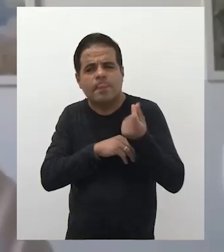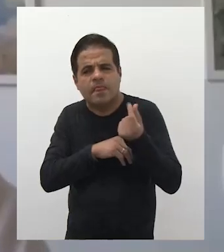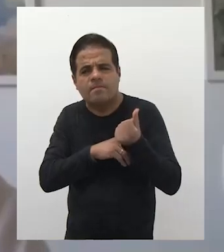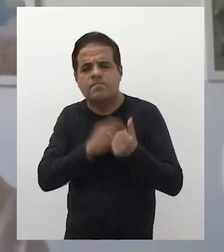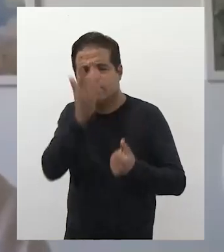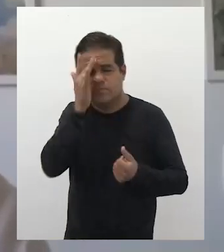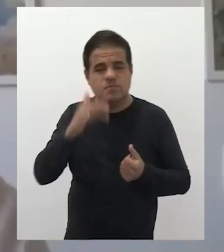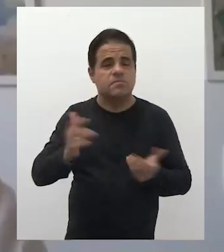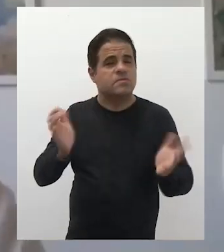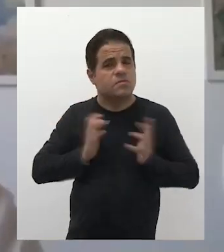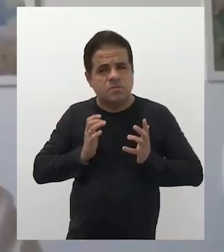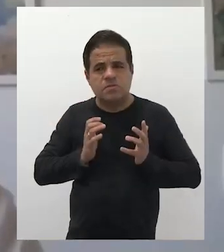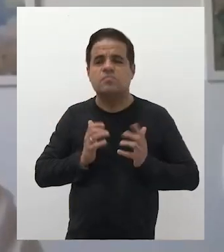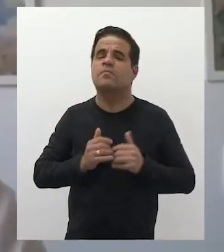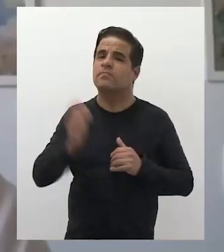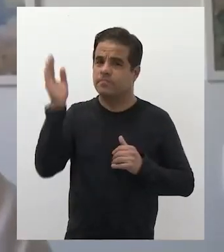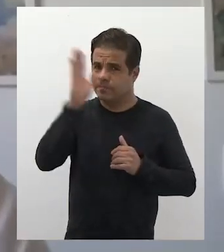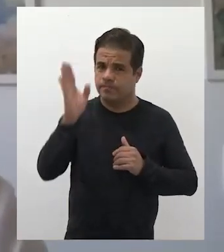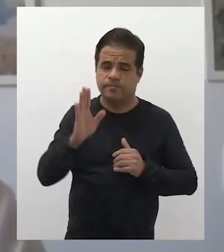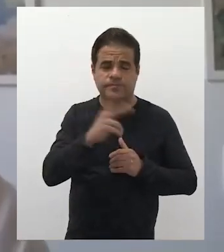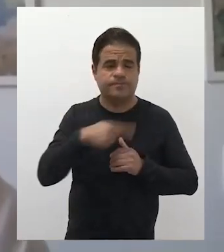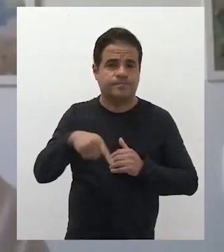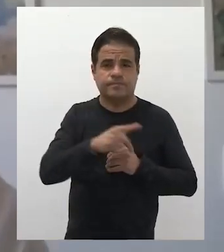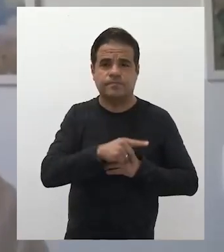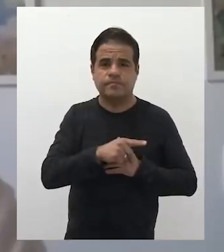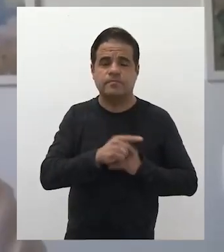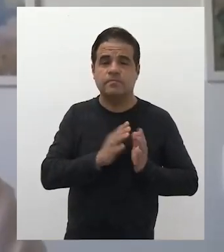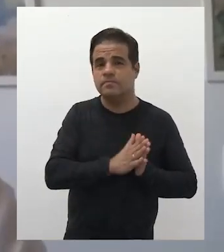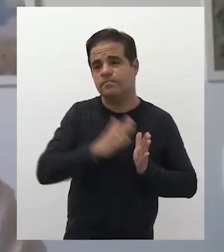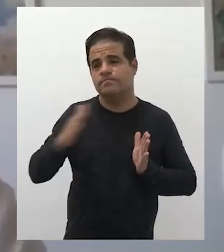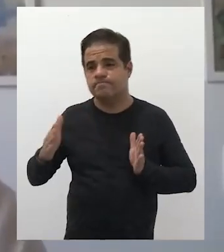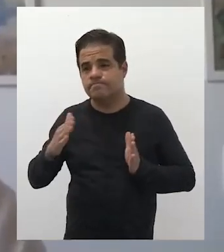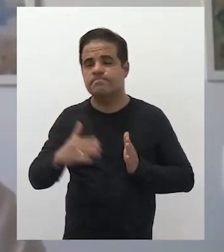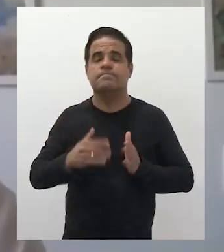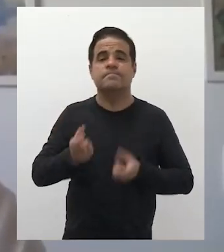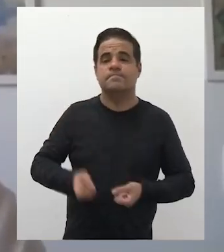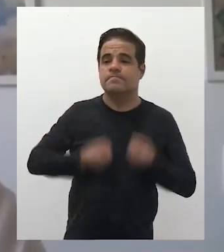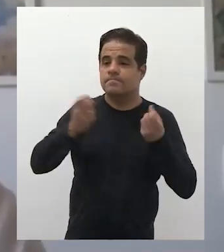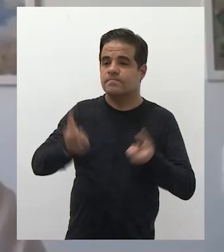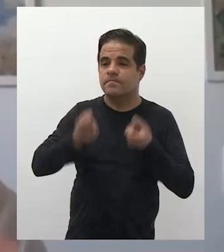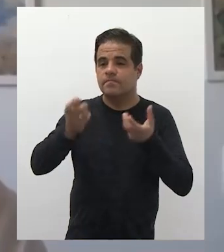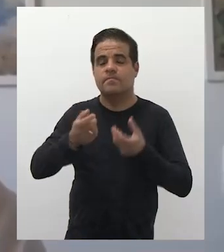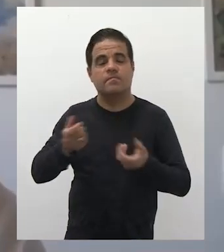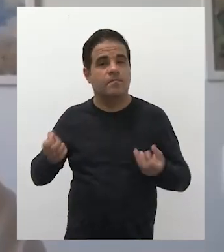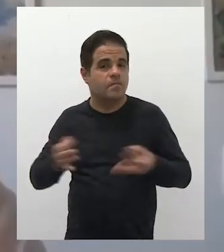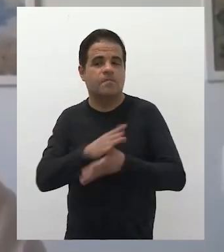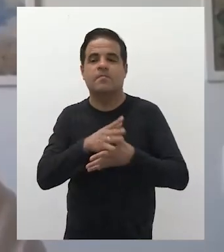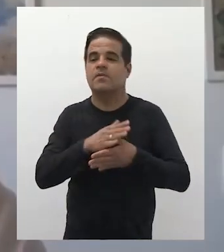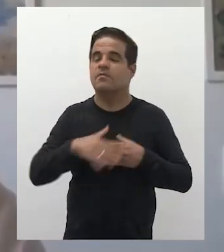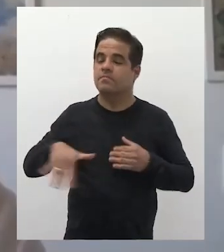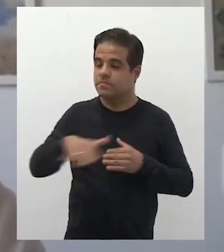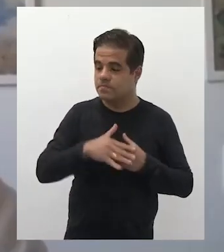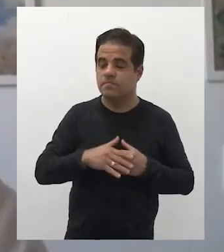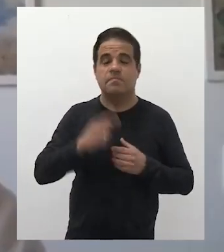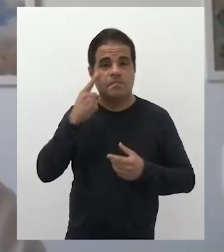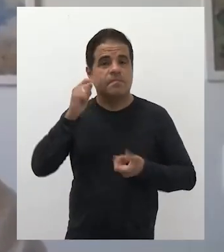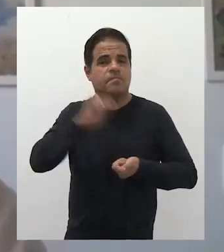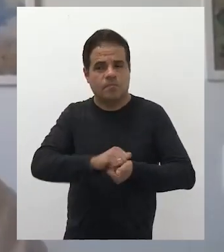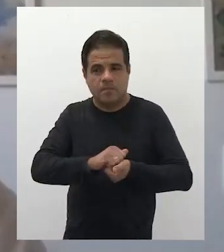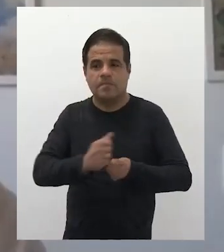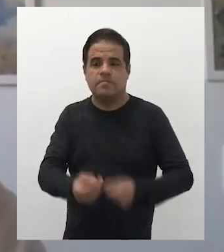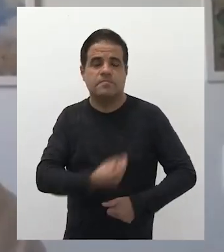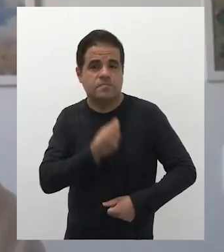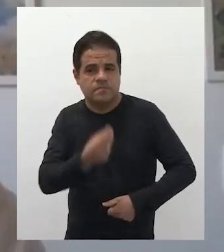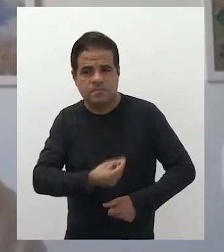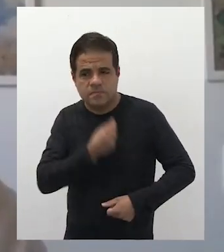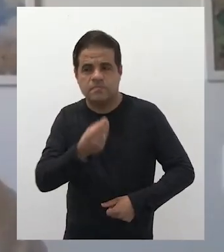a riqueza produzida no país? Mas, assim, esse dado ele é insuficiente quando a gente pensa na qualidade de vida, no